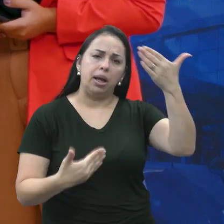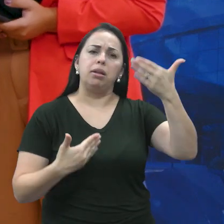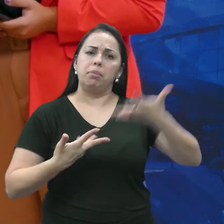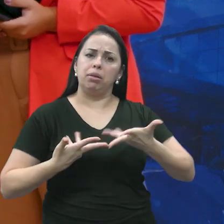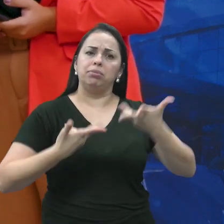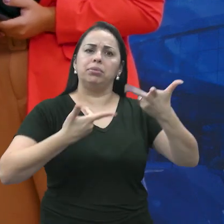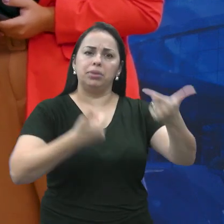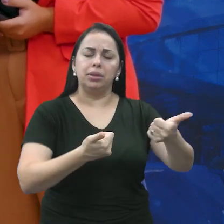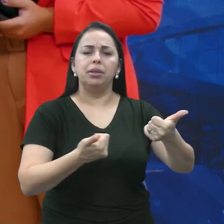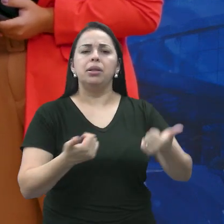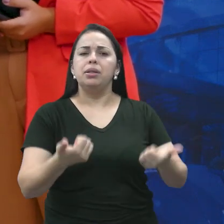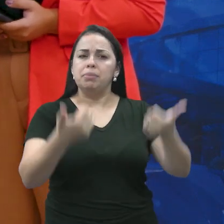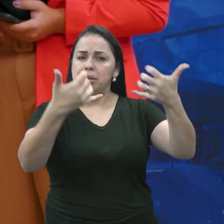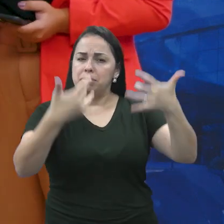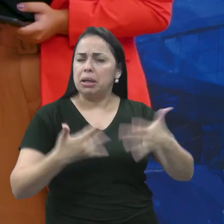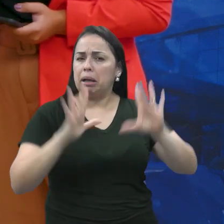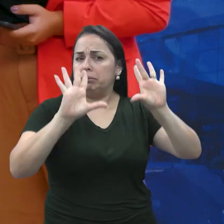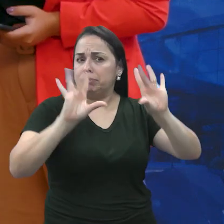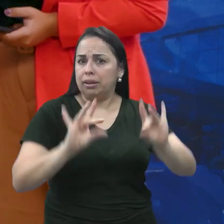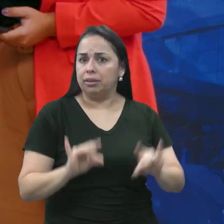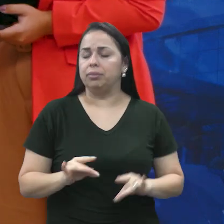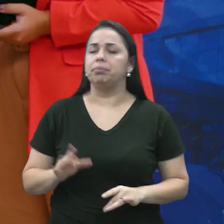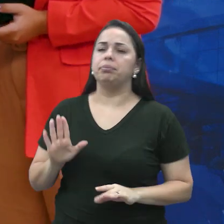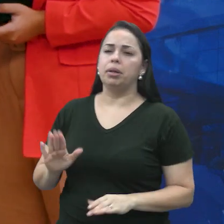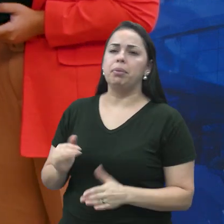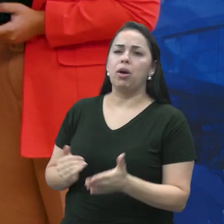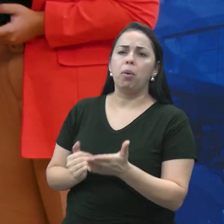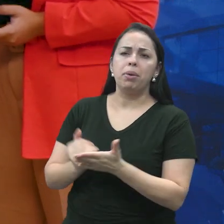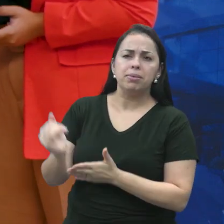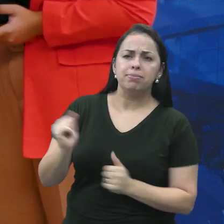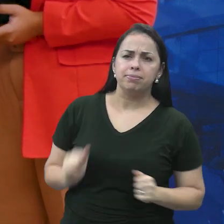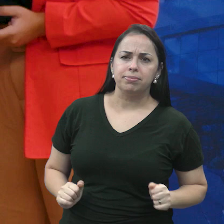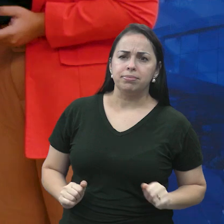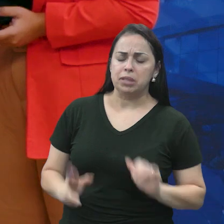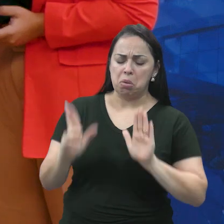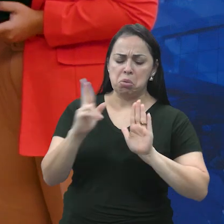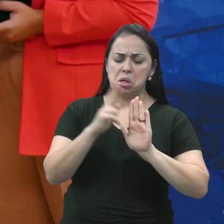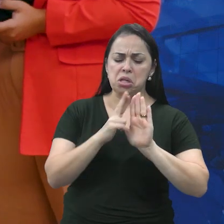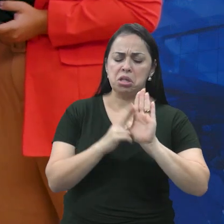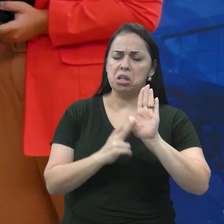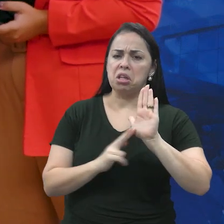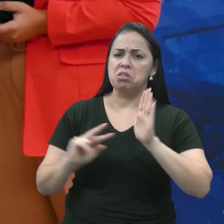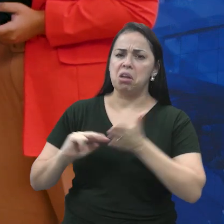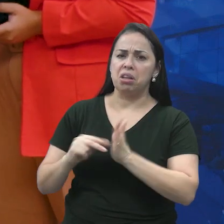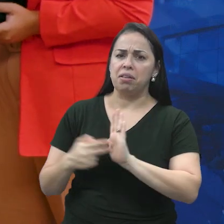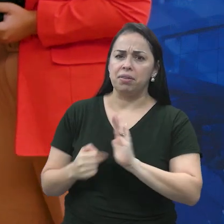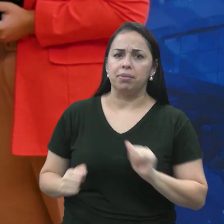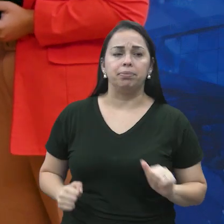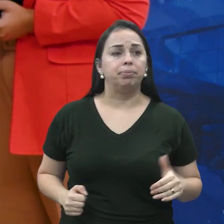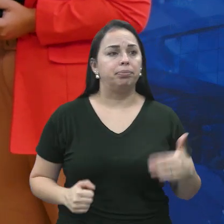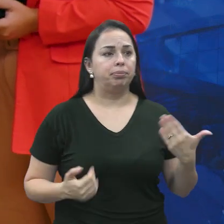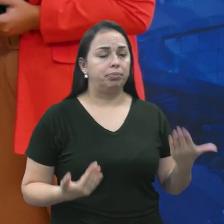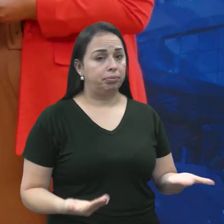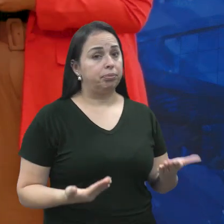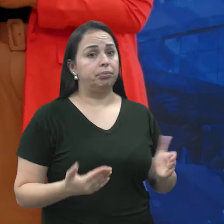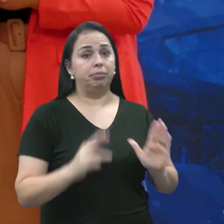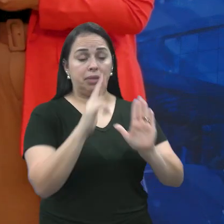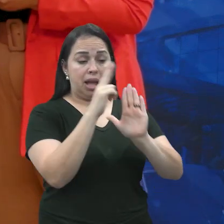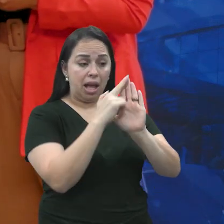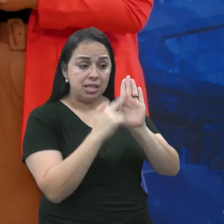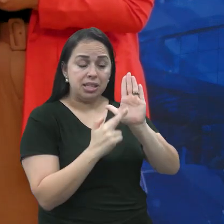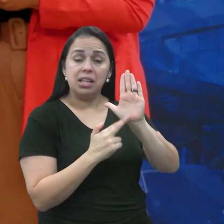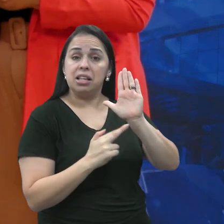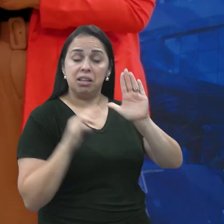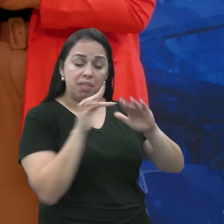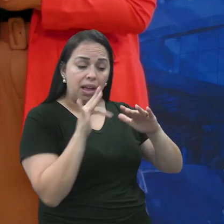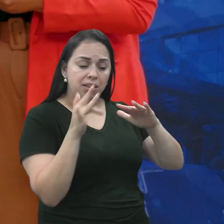e contribuir um pouco sobre esse tema. E para a gente começar, Guilherme, explica para a gente o que é regulamentação das redes sociais. Bom, regulamentação das